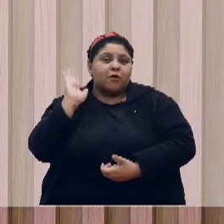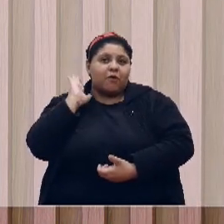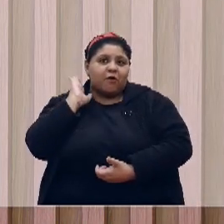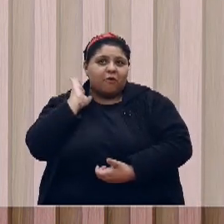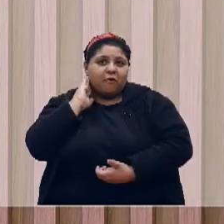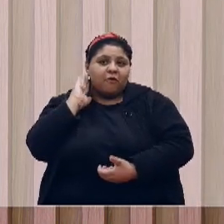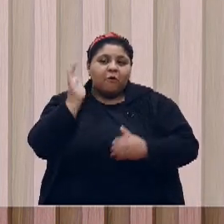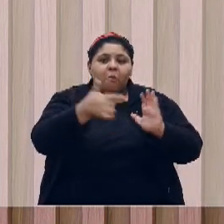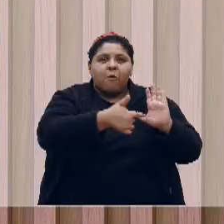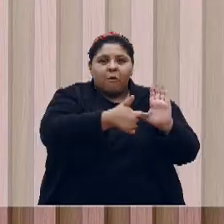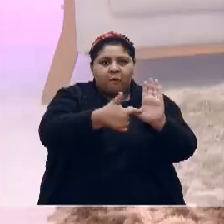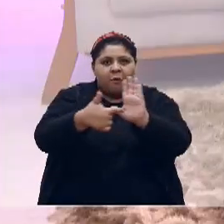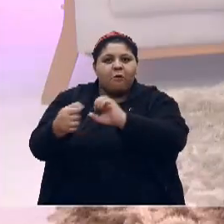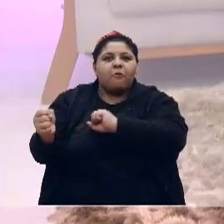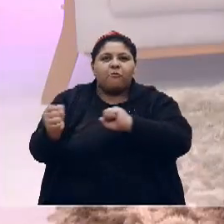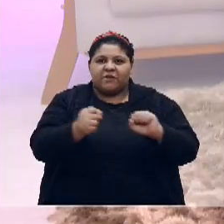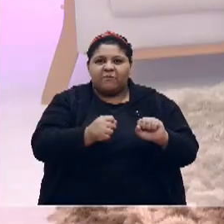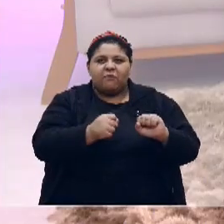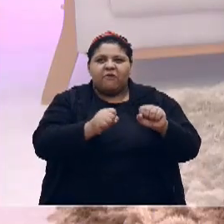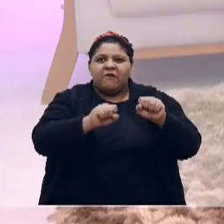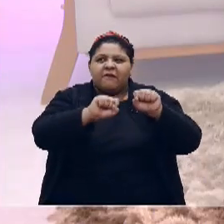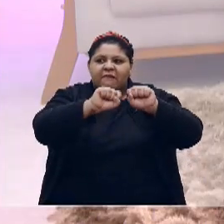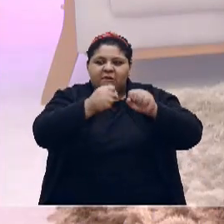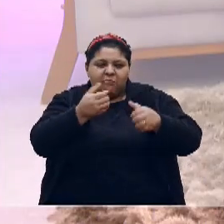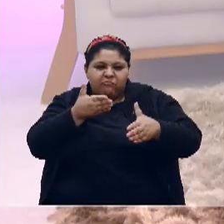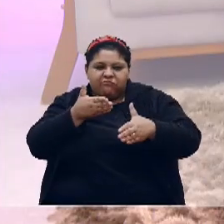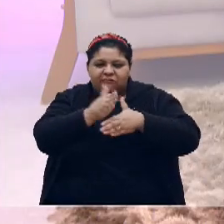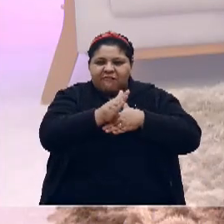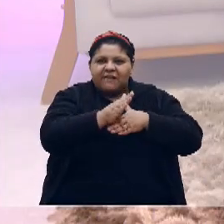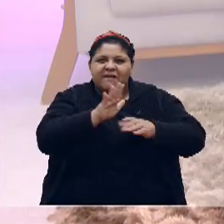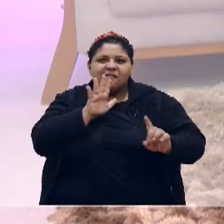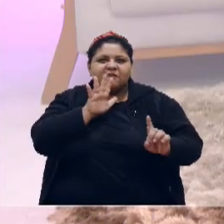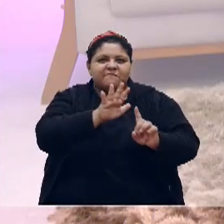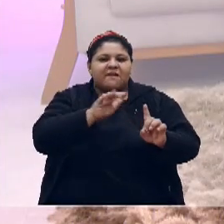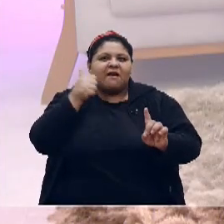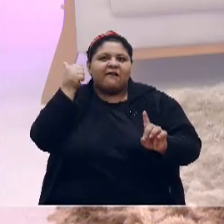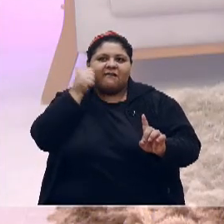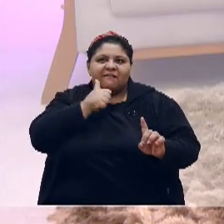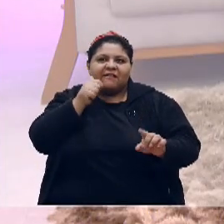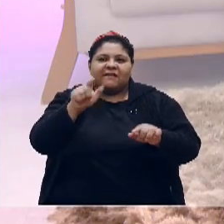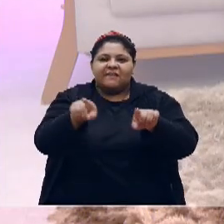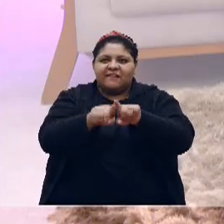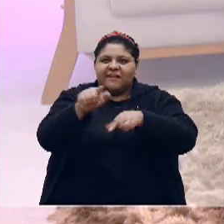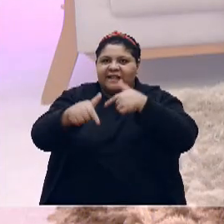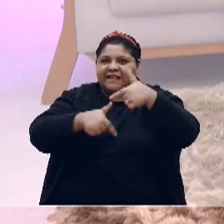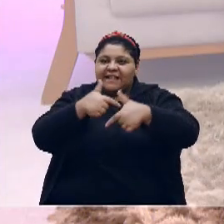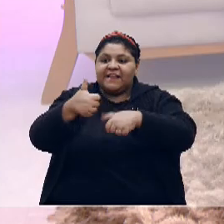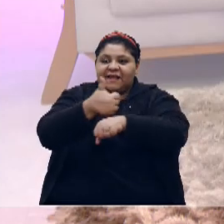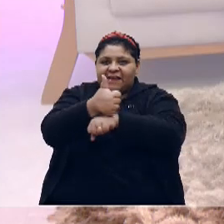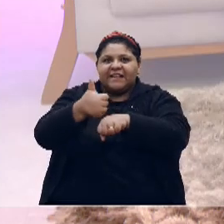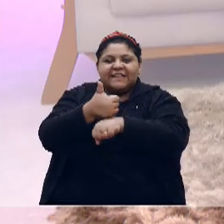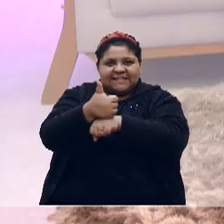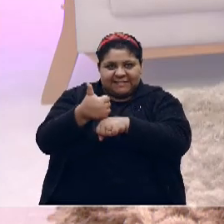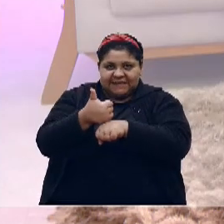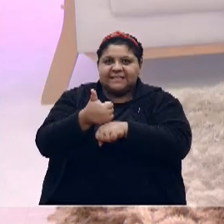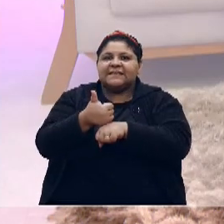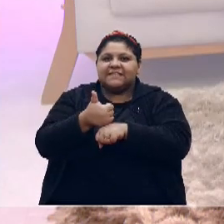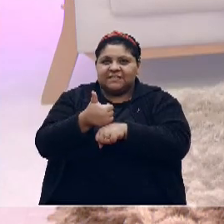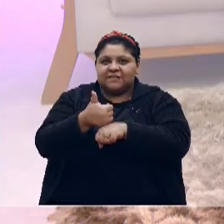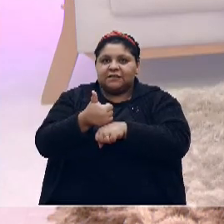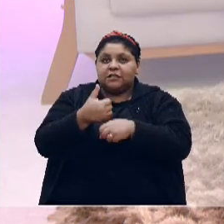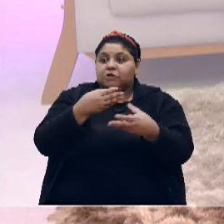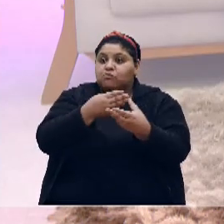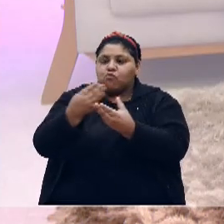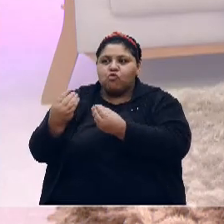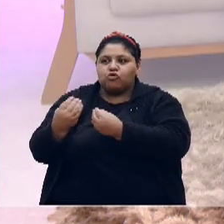para mostrar que podemos quebrar barreiras e inspirar outras mulheres também a atuarem em profissões que são usualmente de